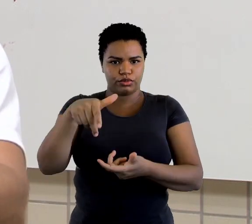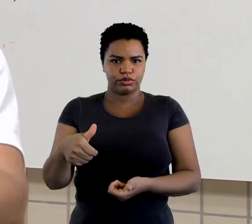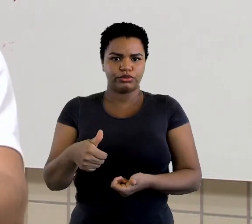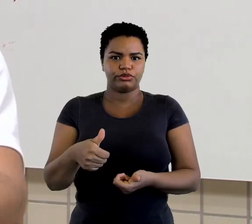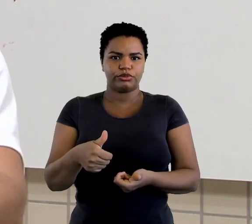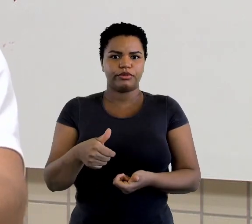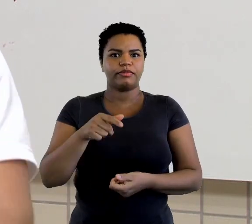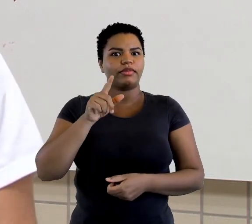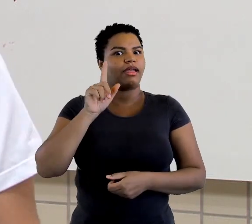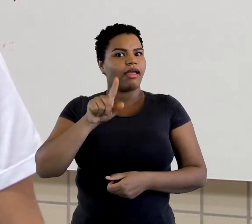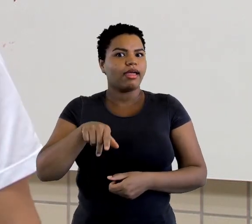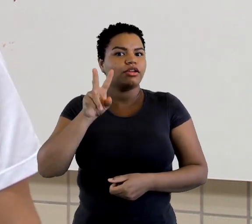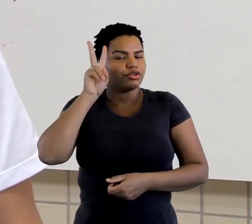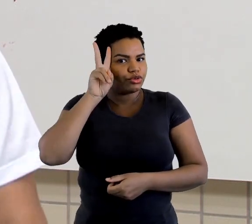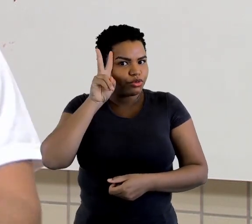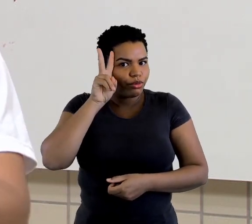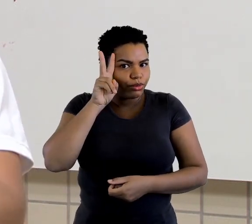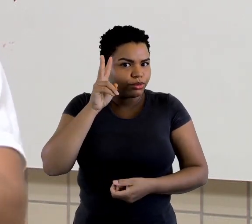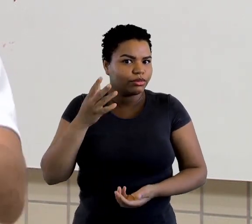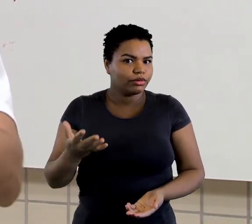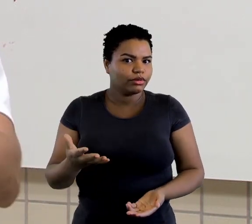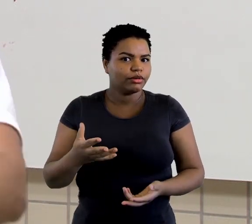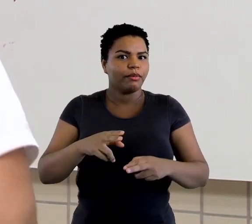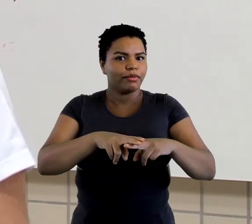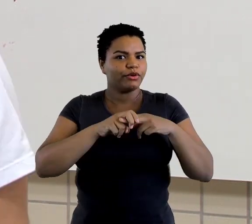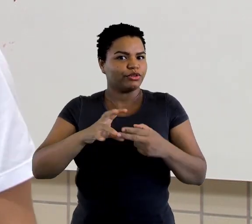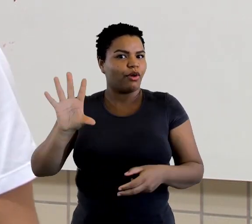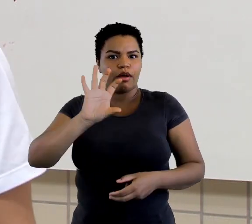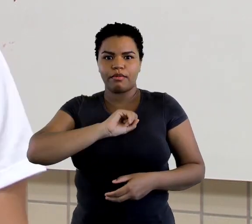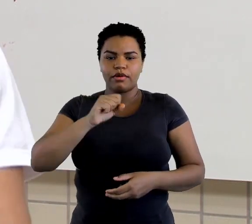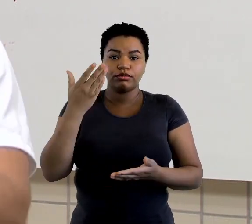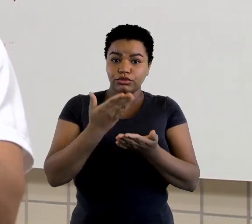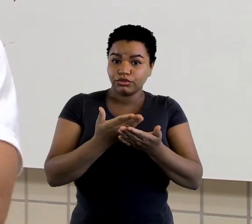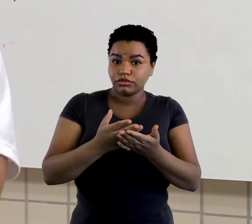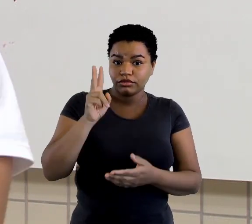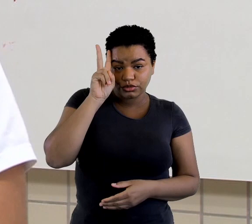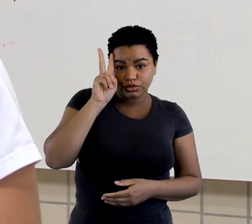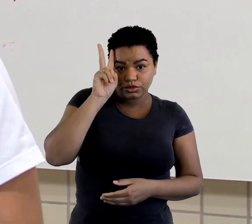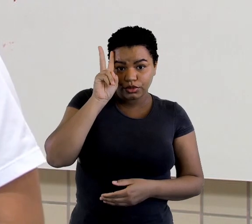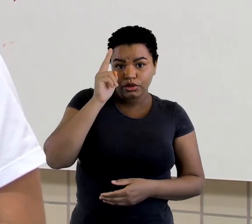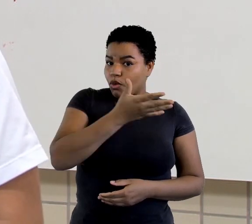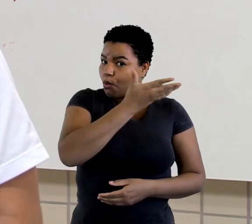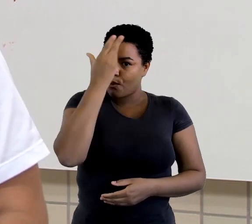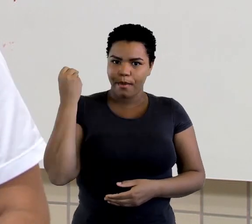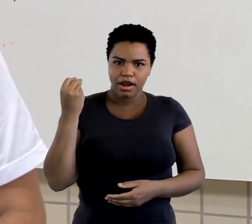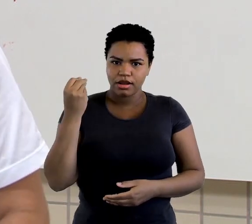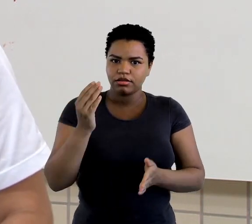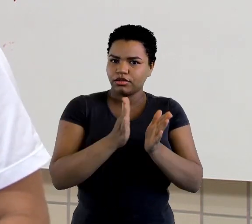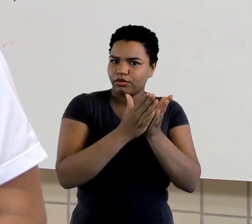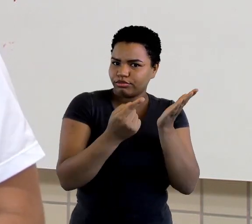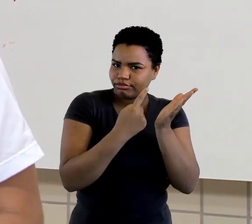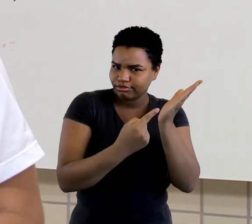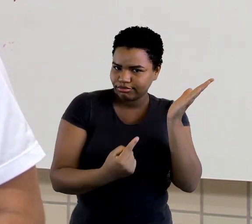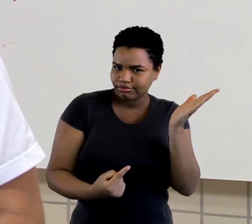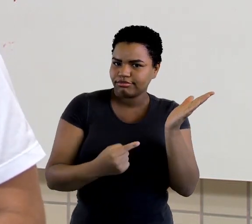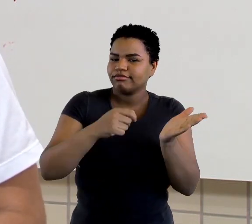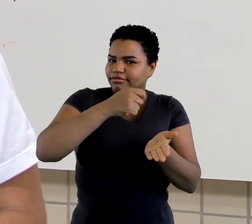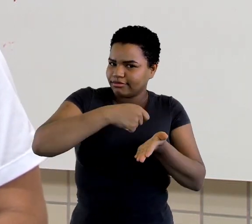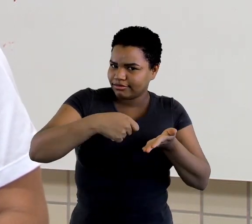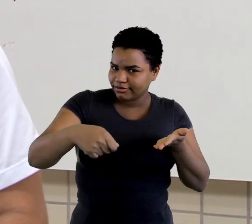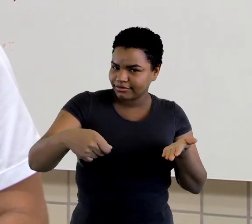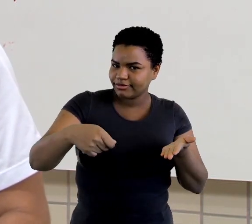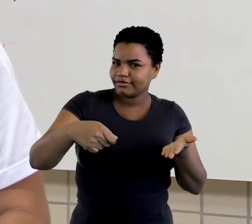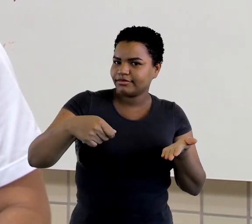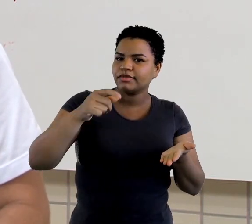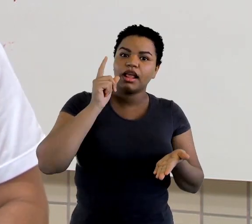é a história. Por isso que nós amamos estudar história. E não se esqueçam, caderno, lápis, para